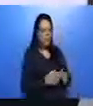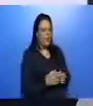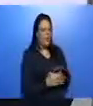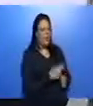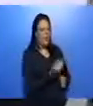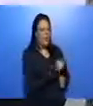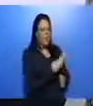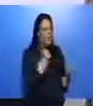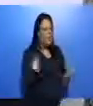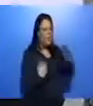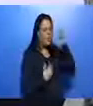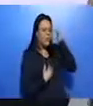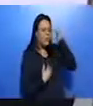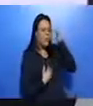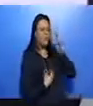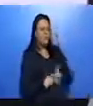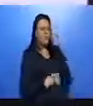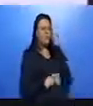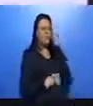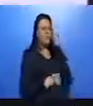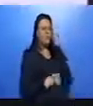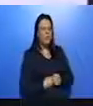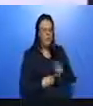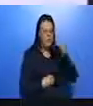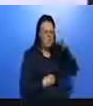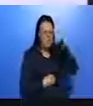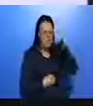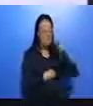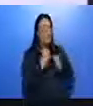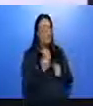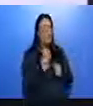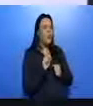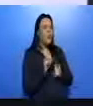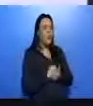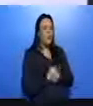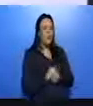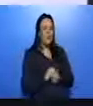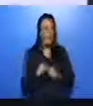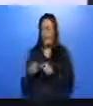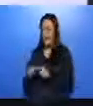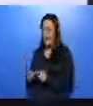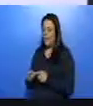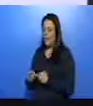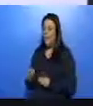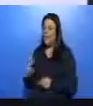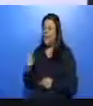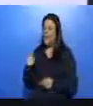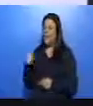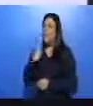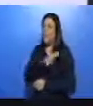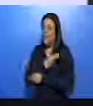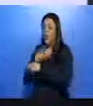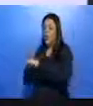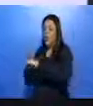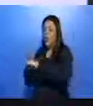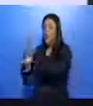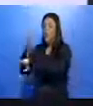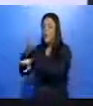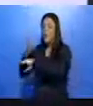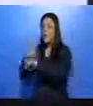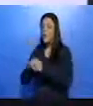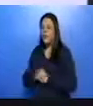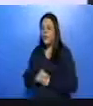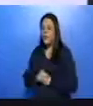Sabemos o quê? Que seremos aprovados. Olha o meu objeto direto aqui, a minha oração